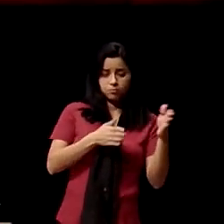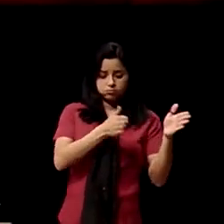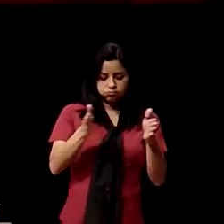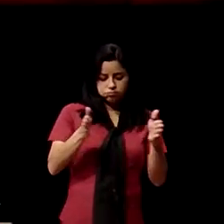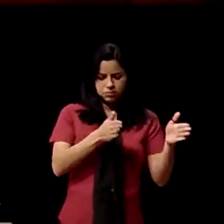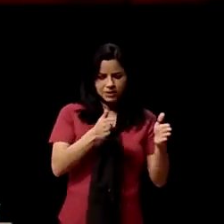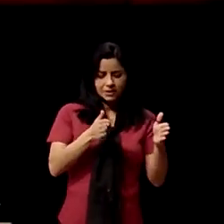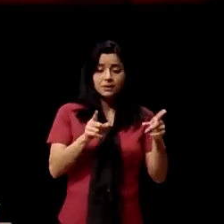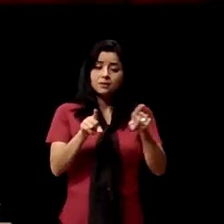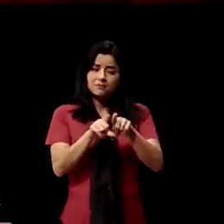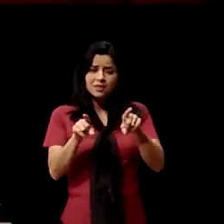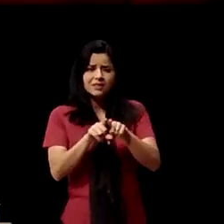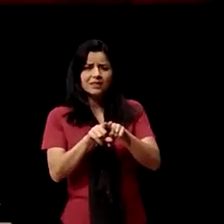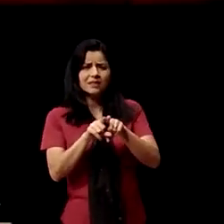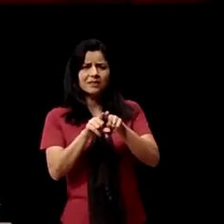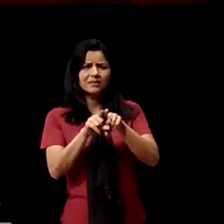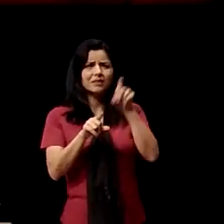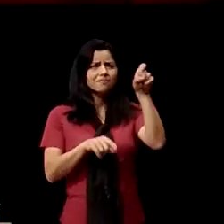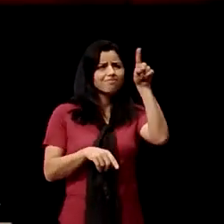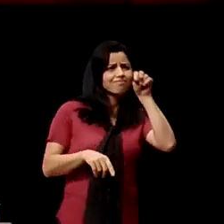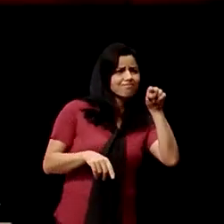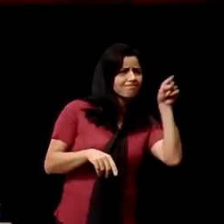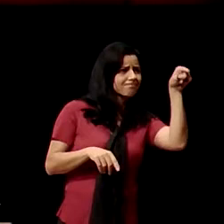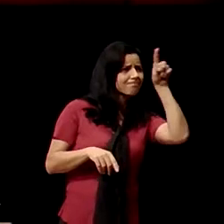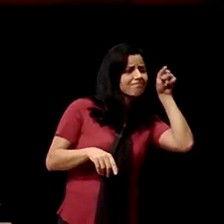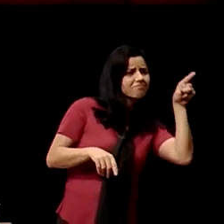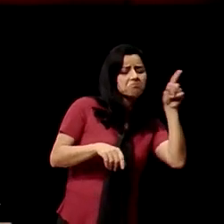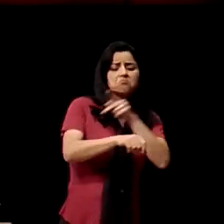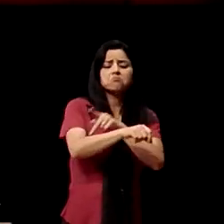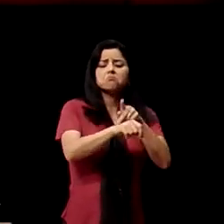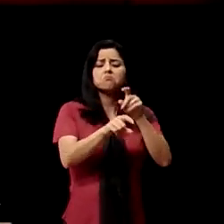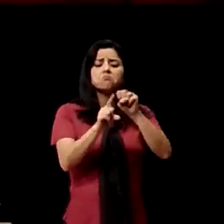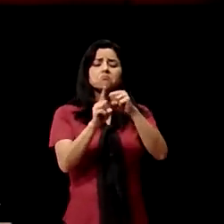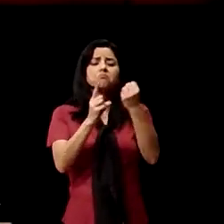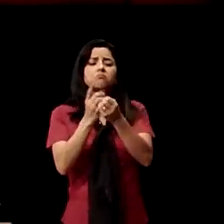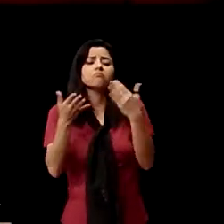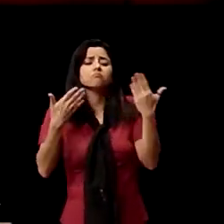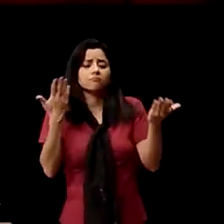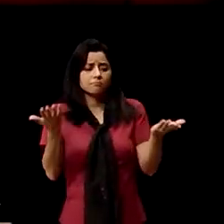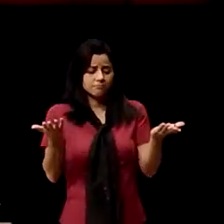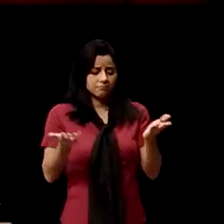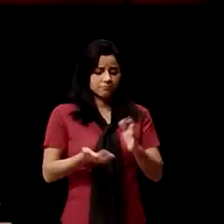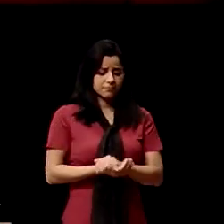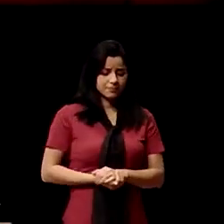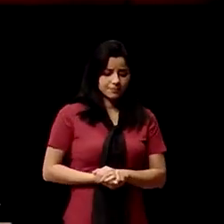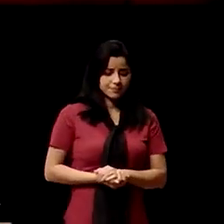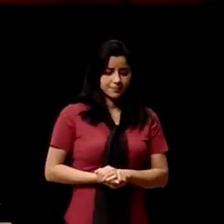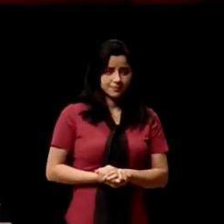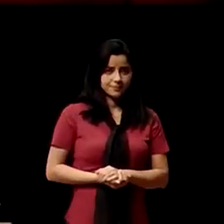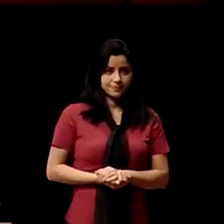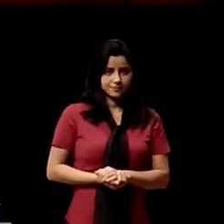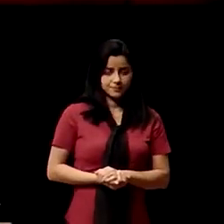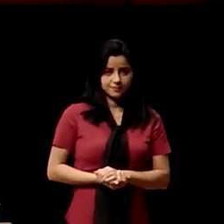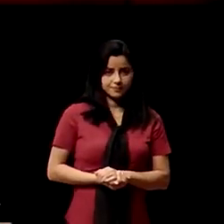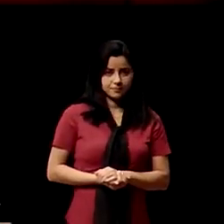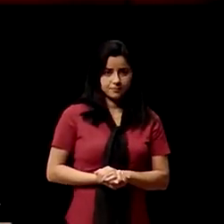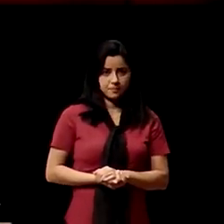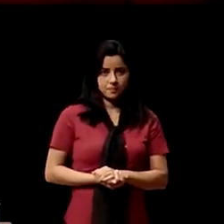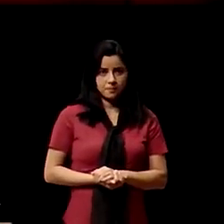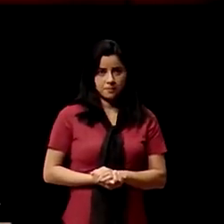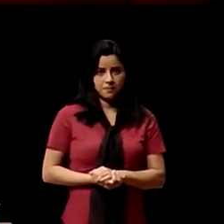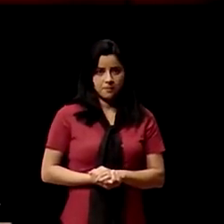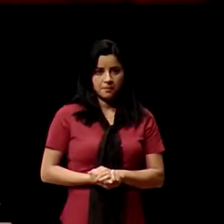houveram questões com relação à pedagogia social. The debate around the concept of social